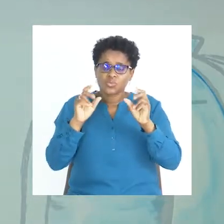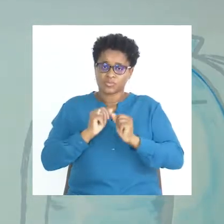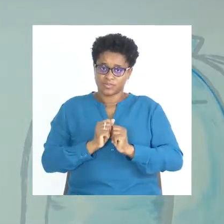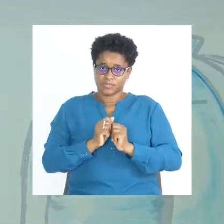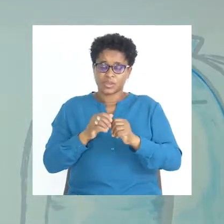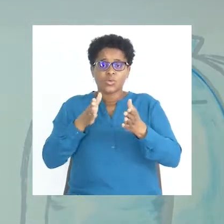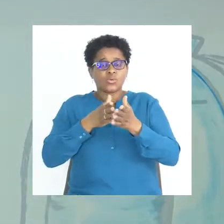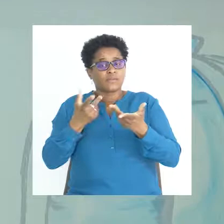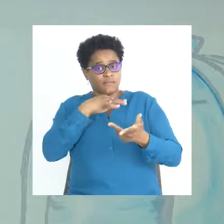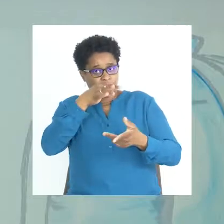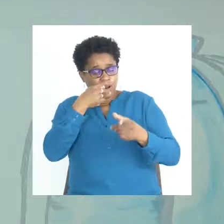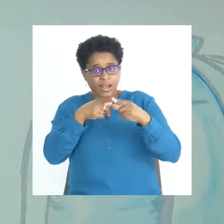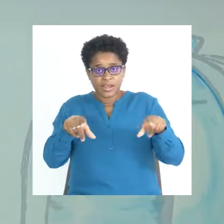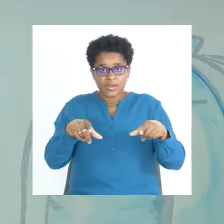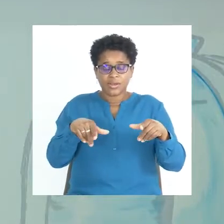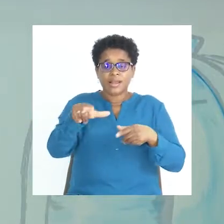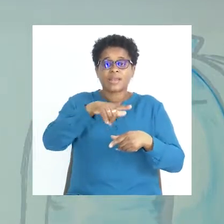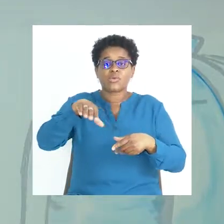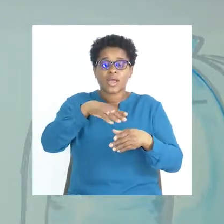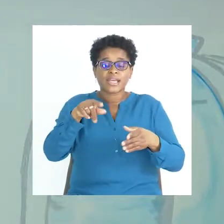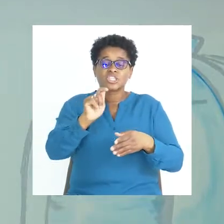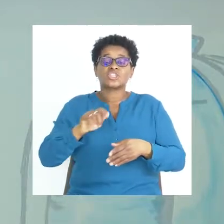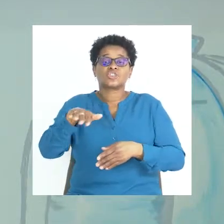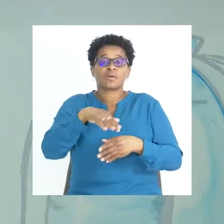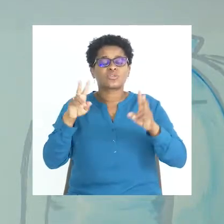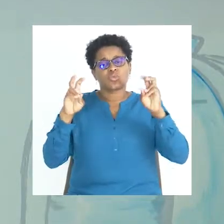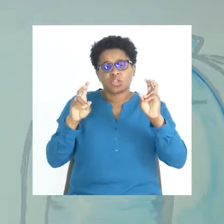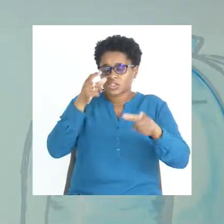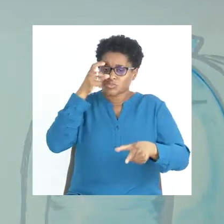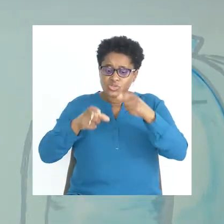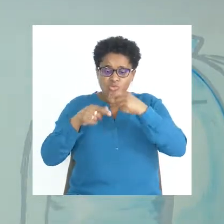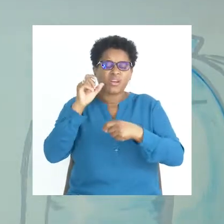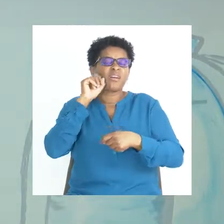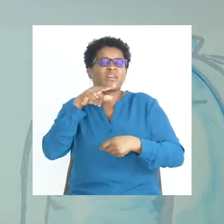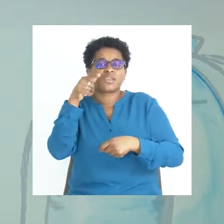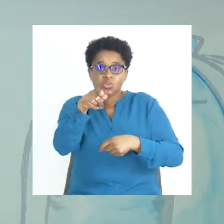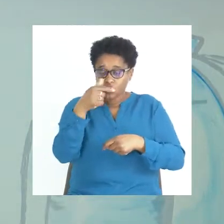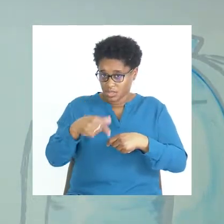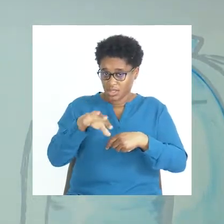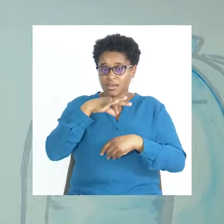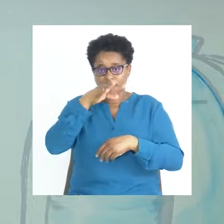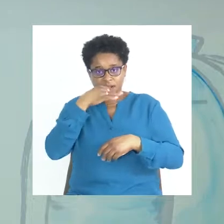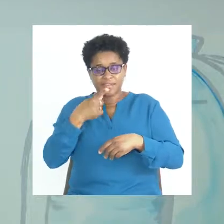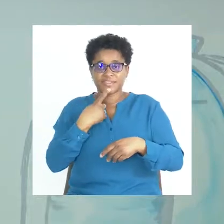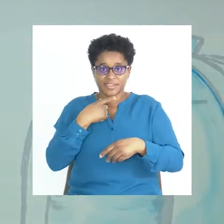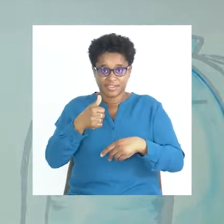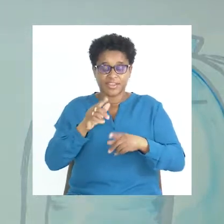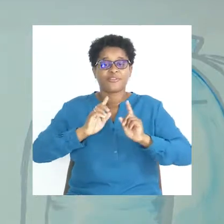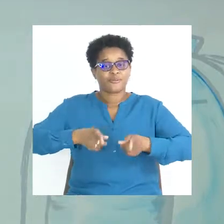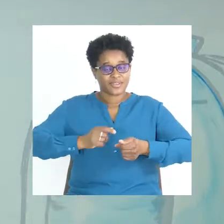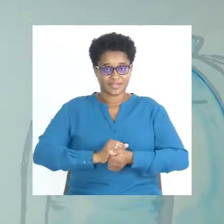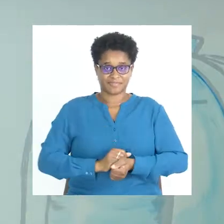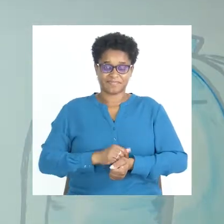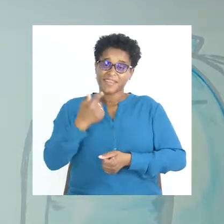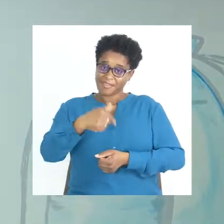pormenor. Usar a língua em direção ao espaço, ao contexto e às pessoas com quem estás a falar. Tá certo? Bora